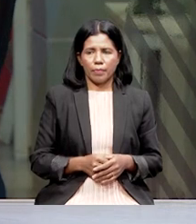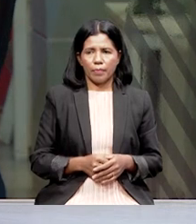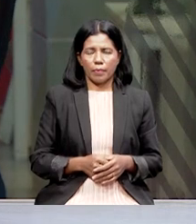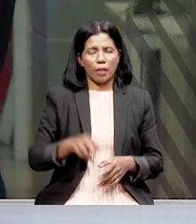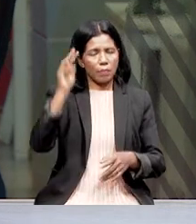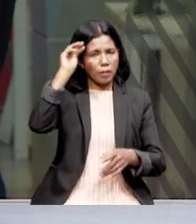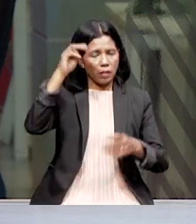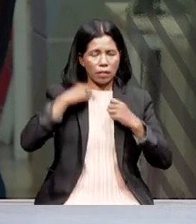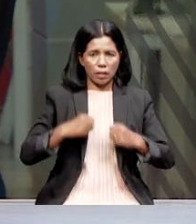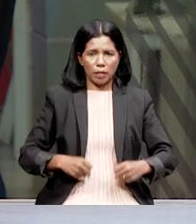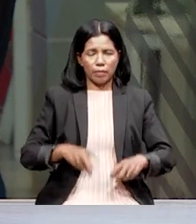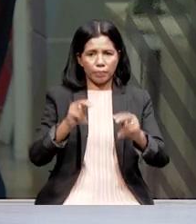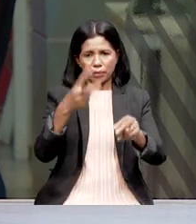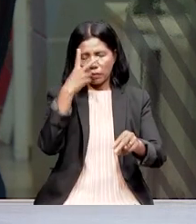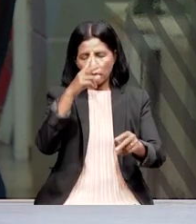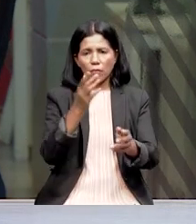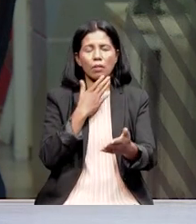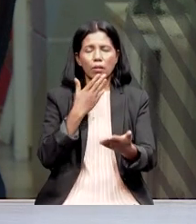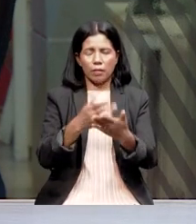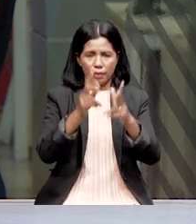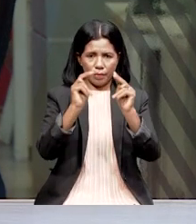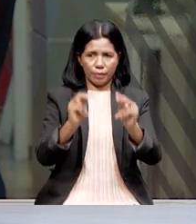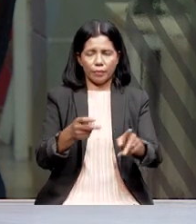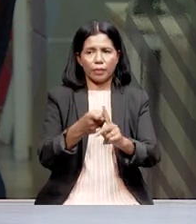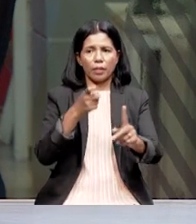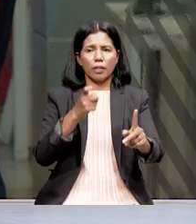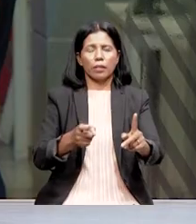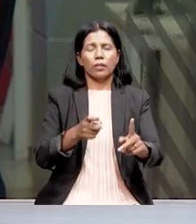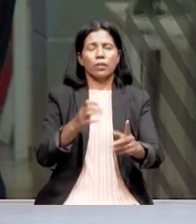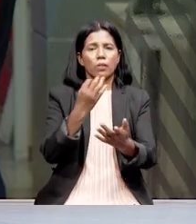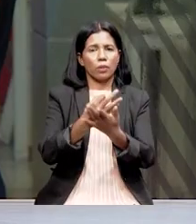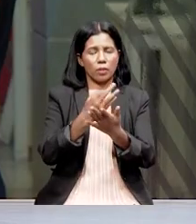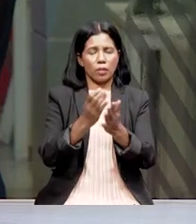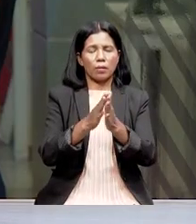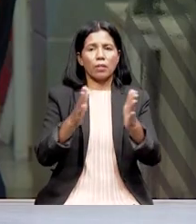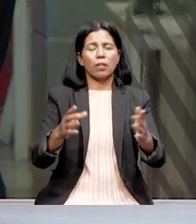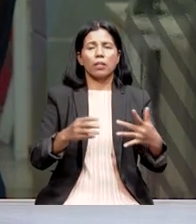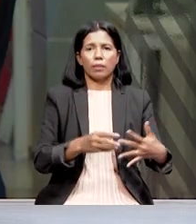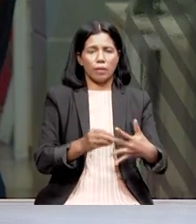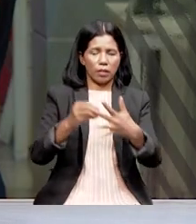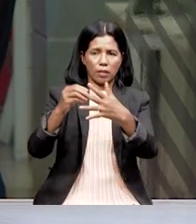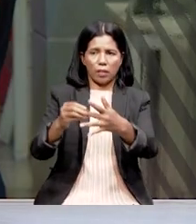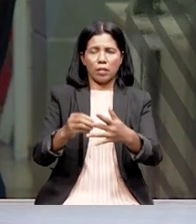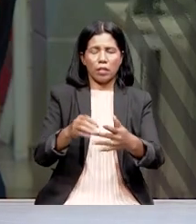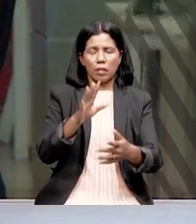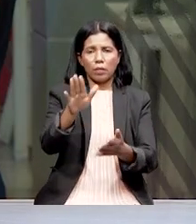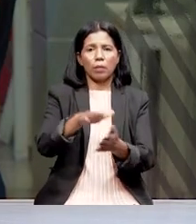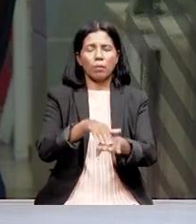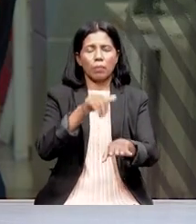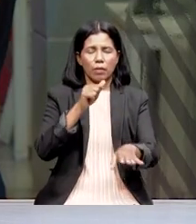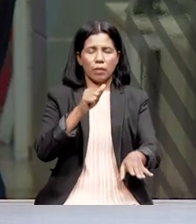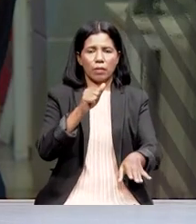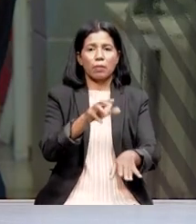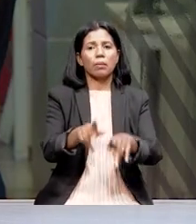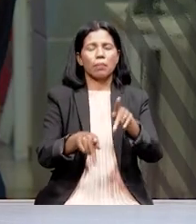Ministério de Saúde precisa redigir a necessidade de uso de regime geral ou regime especial antes do recrutamento